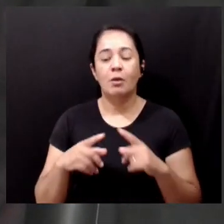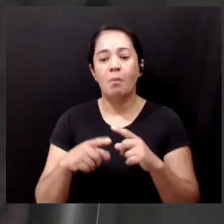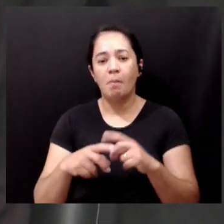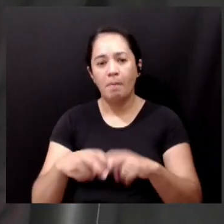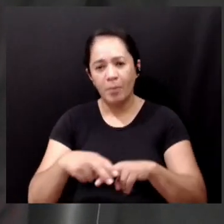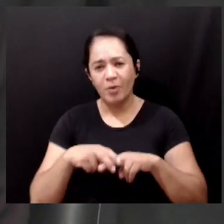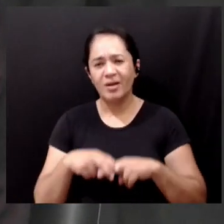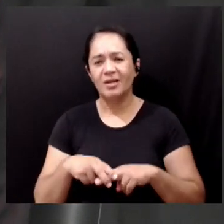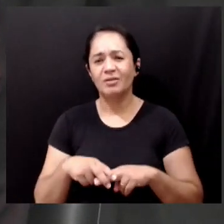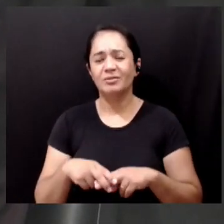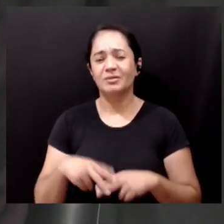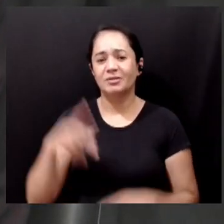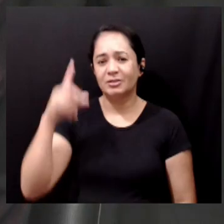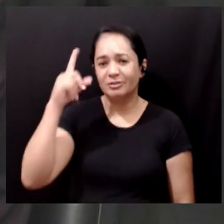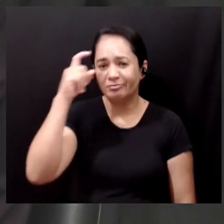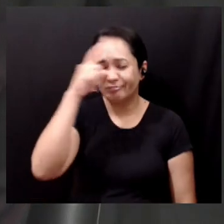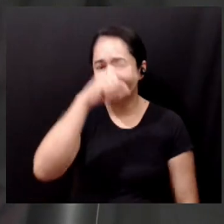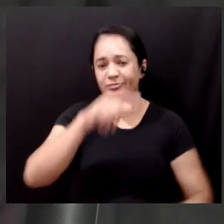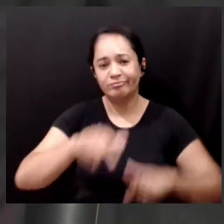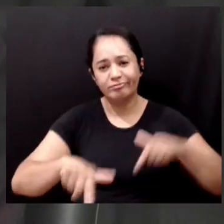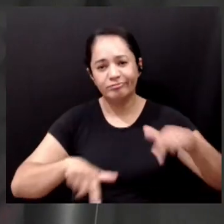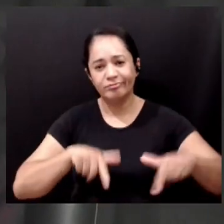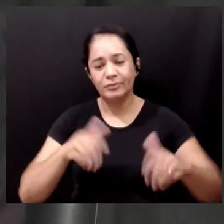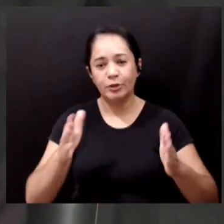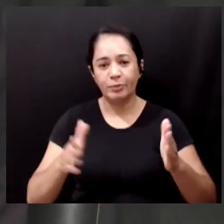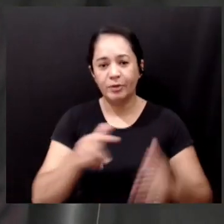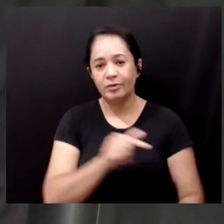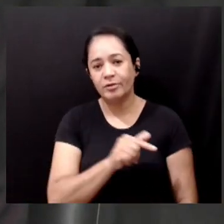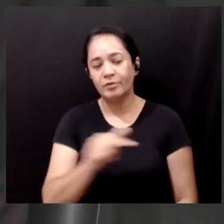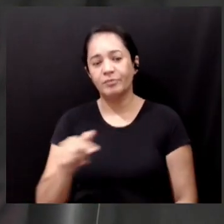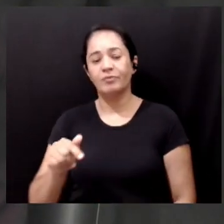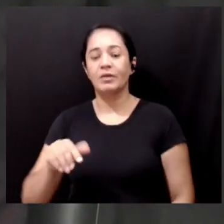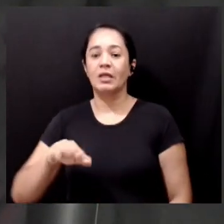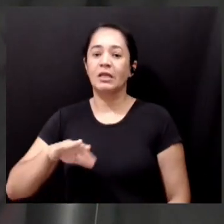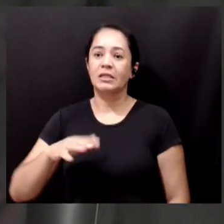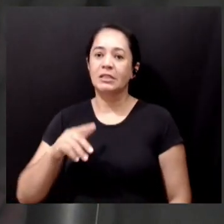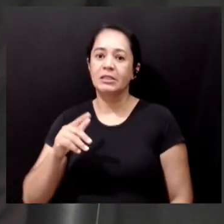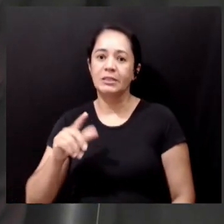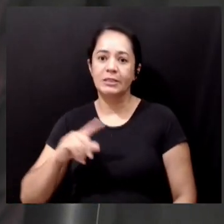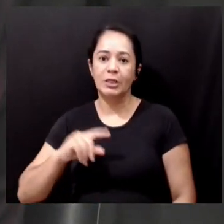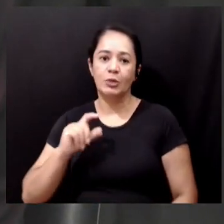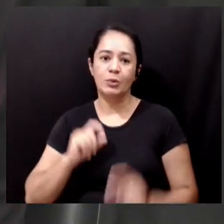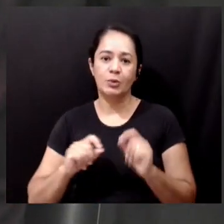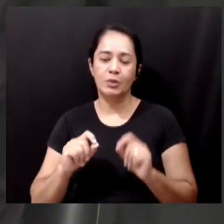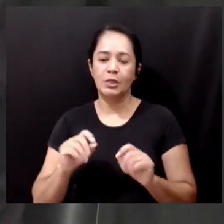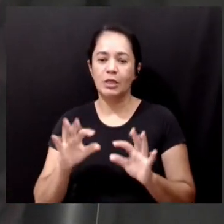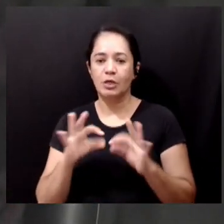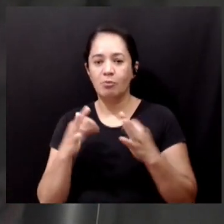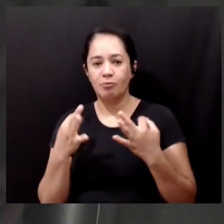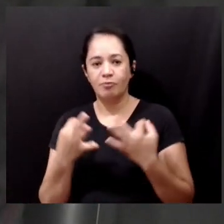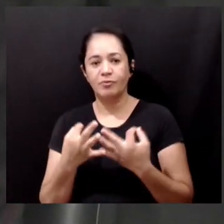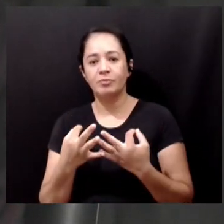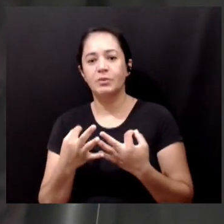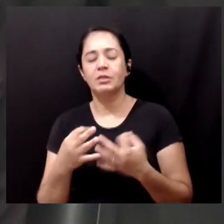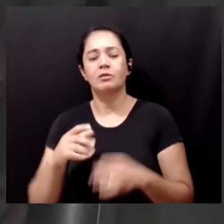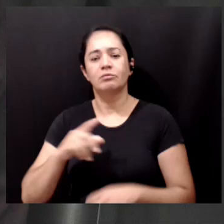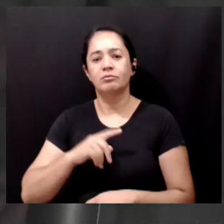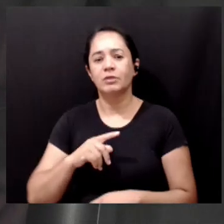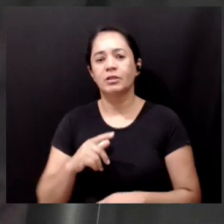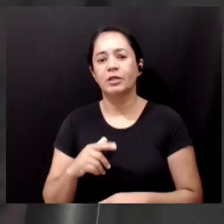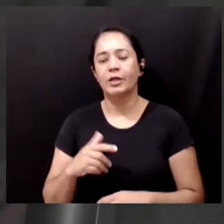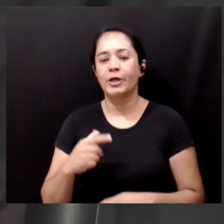da semana, né? Tem algumas atividades que a gente faz, como família, obviamente, mas eu adoro ficar